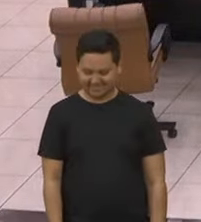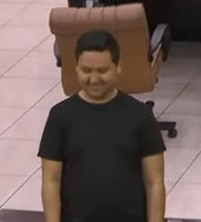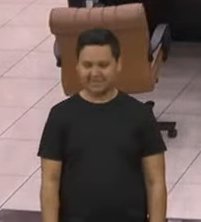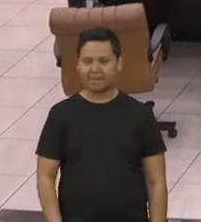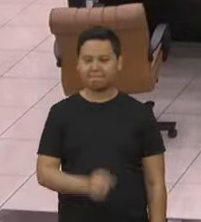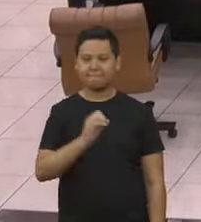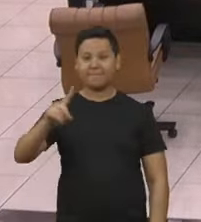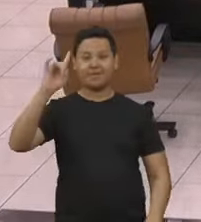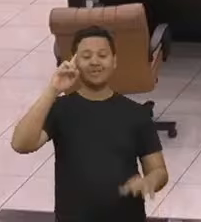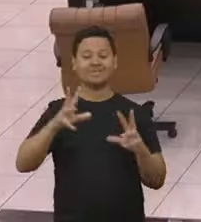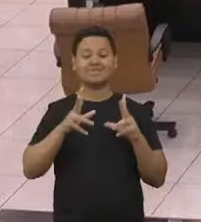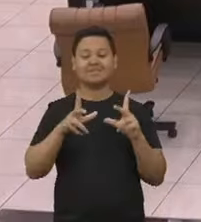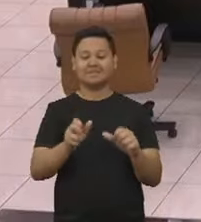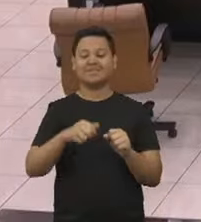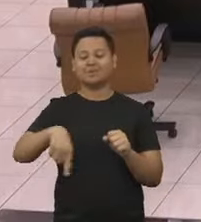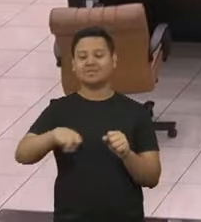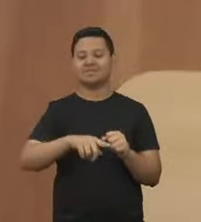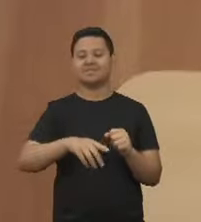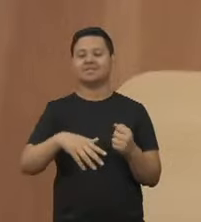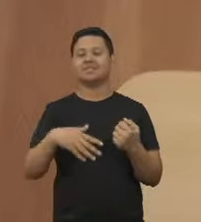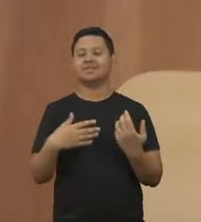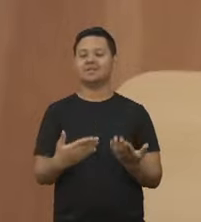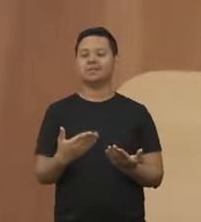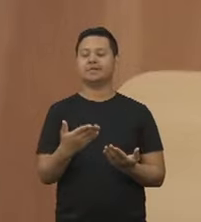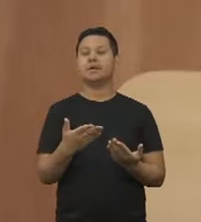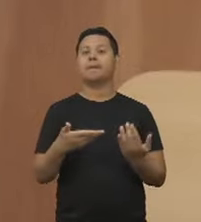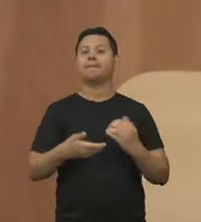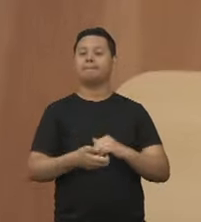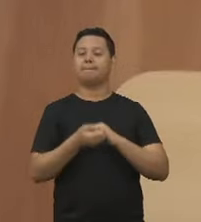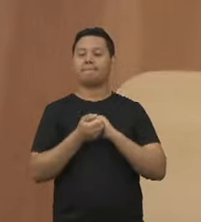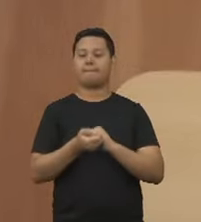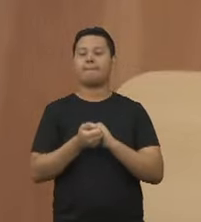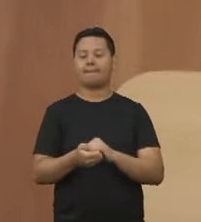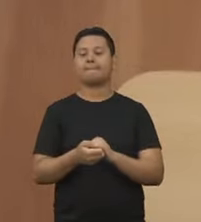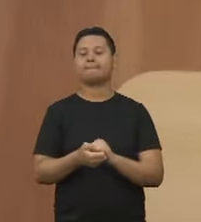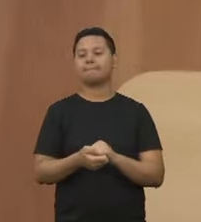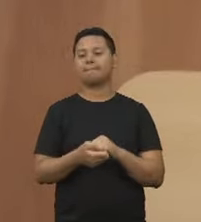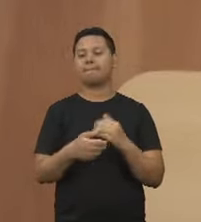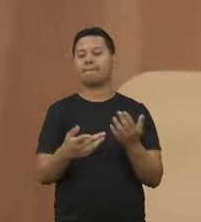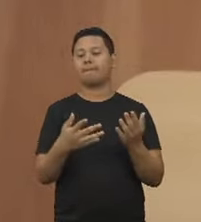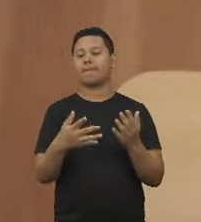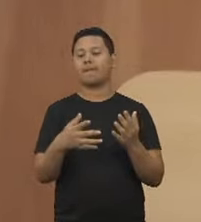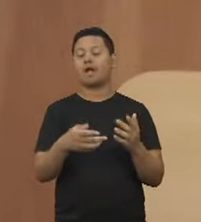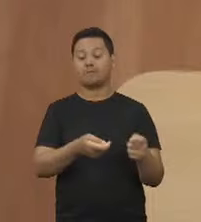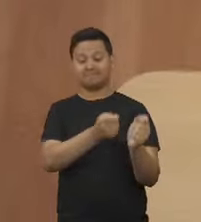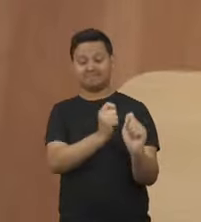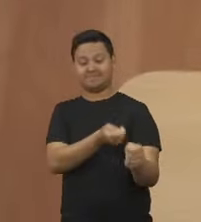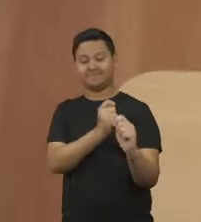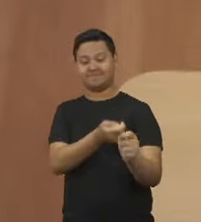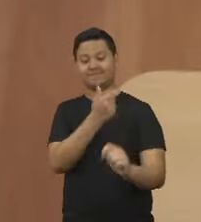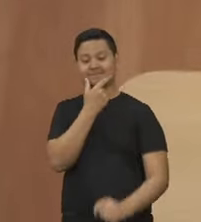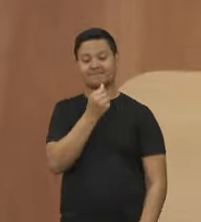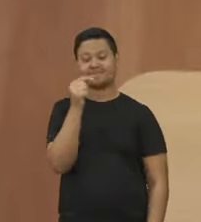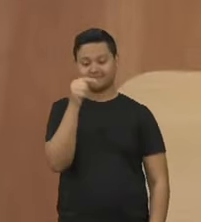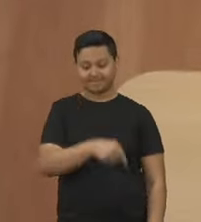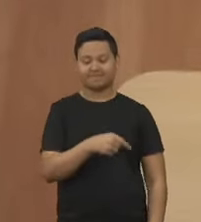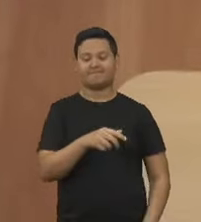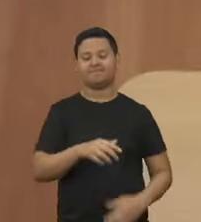Bom dia a todos. Quero aqui cumprimentar os charreteiros que aqui estão presentes